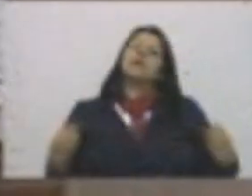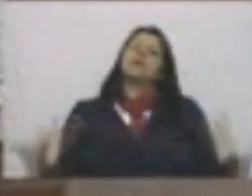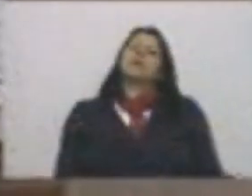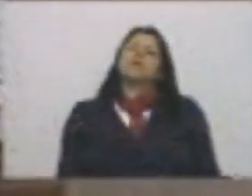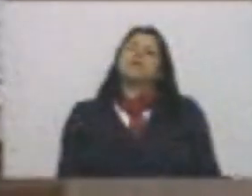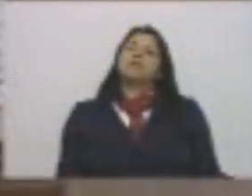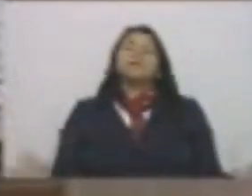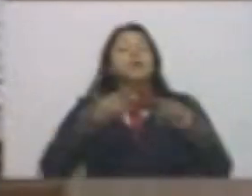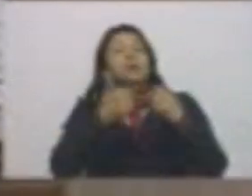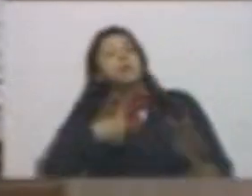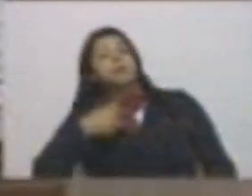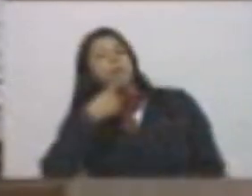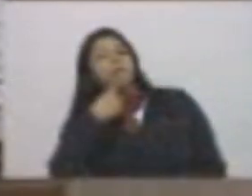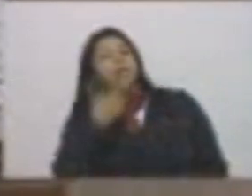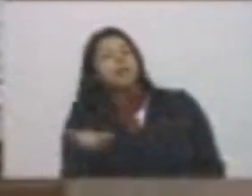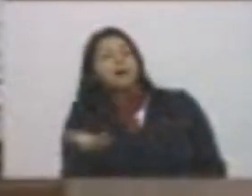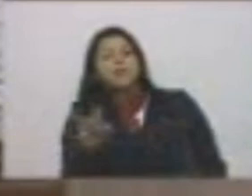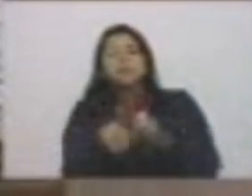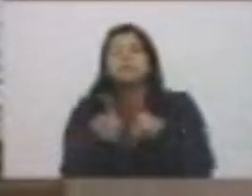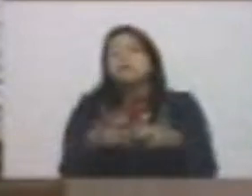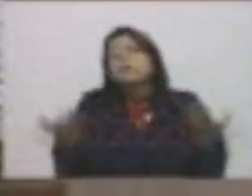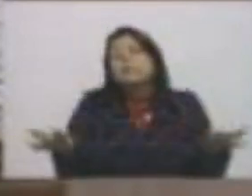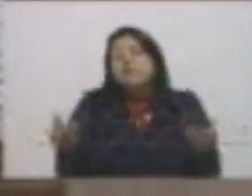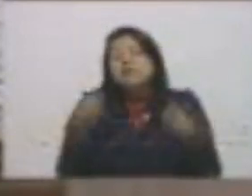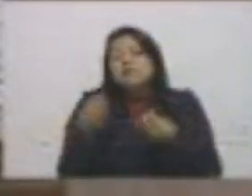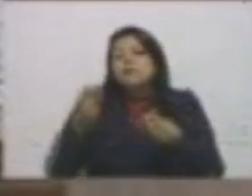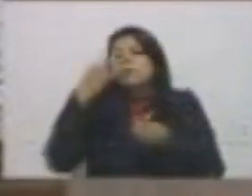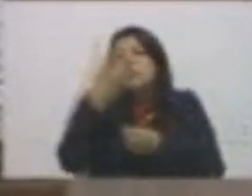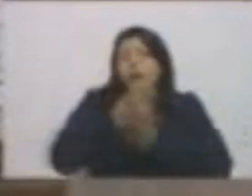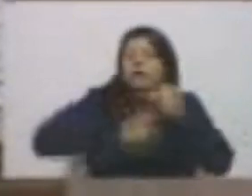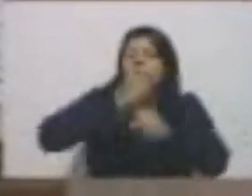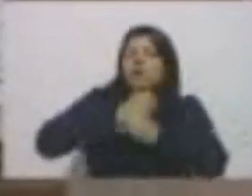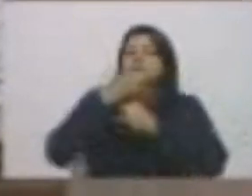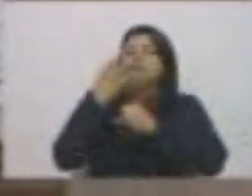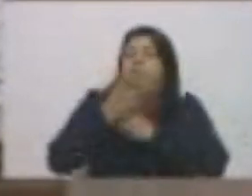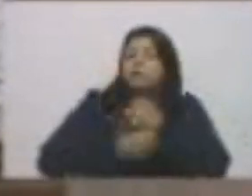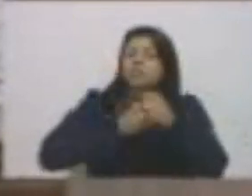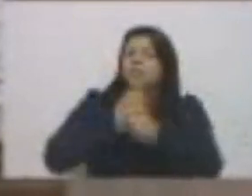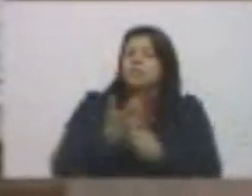Só que quem vai sofrer as consequências serão, nos próximos anos, o povo. Não é nem